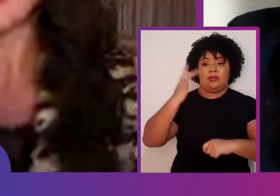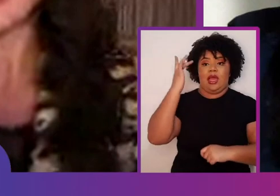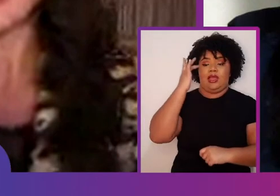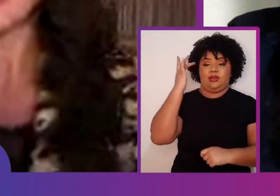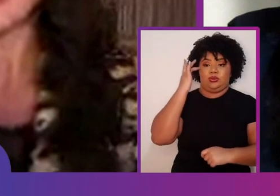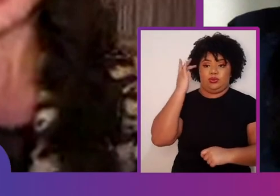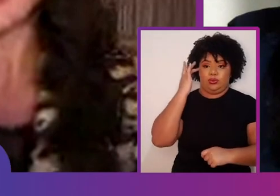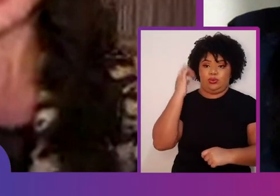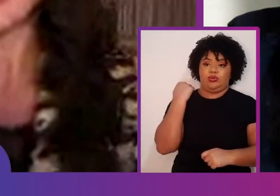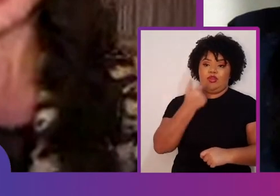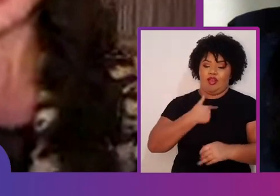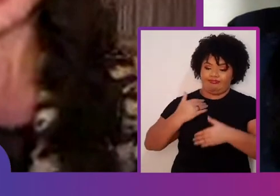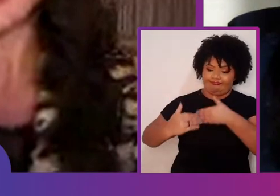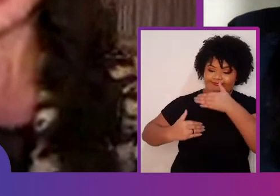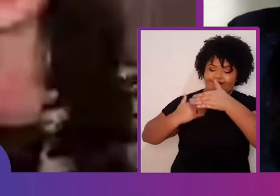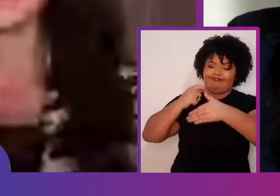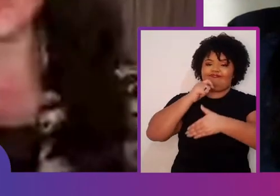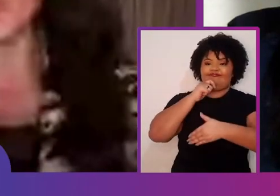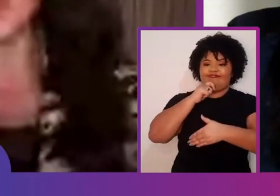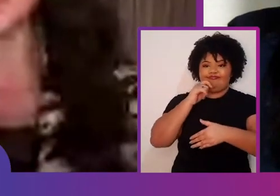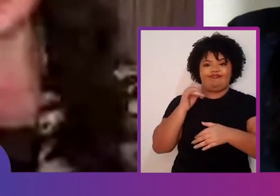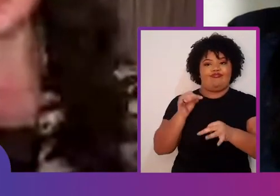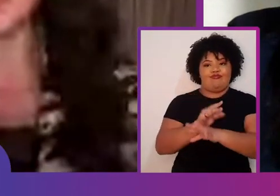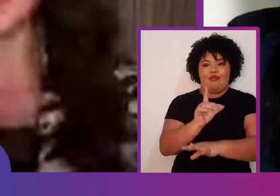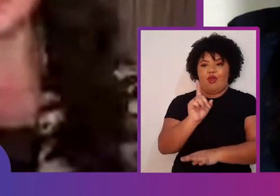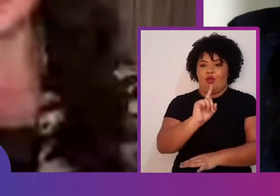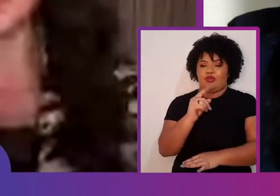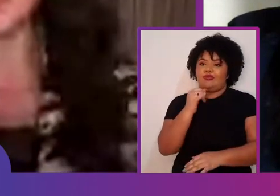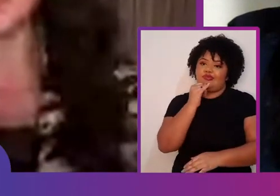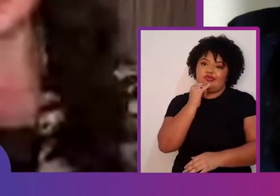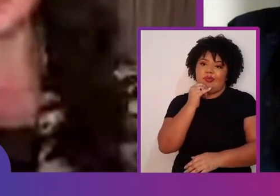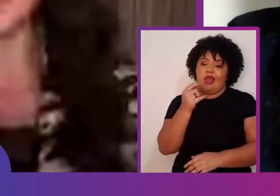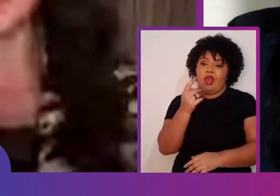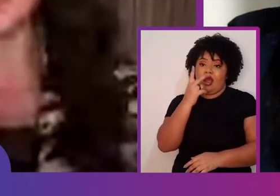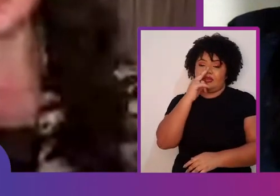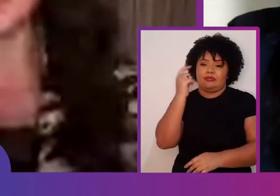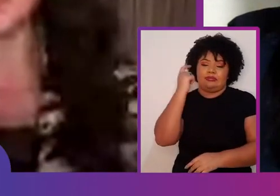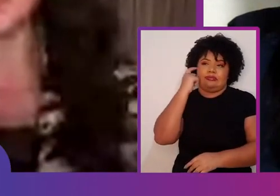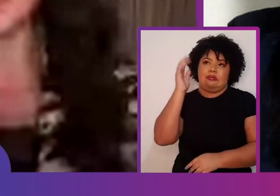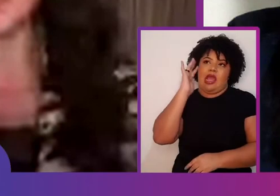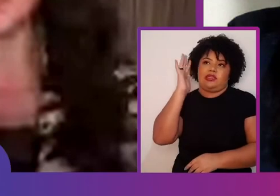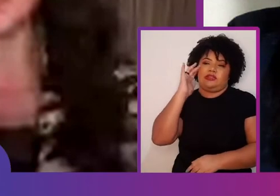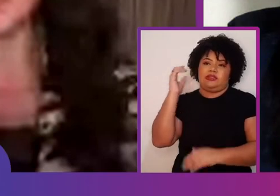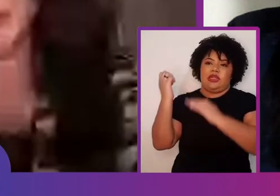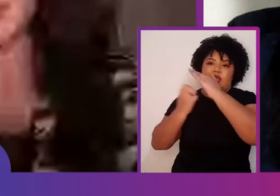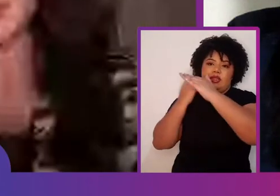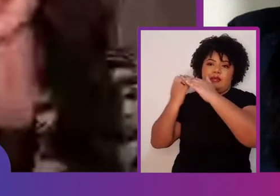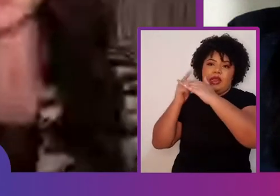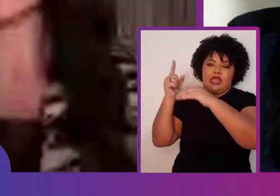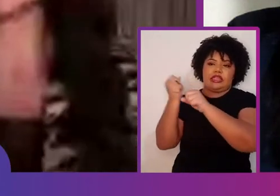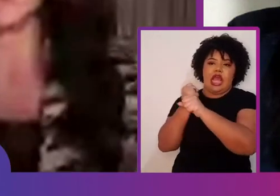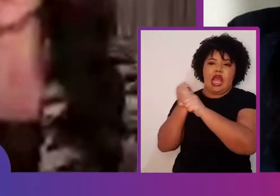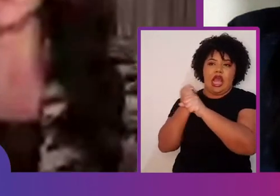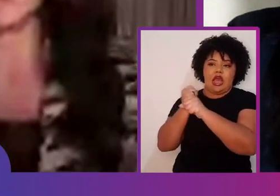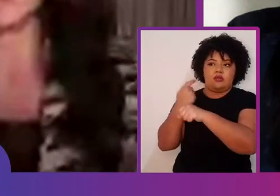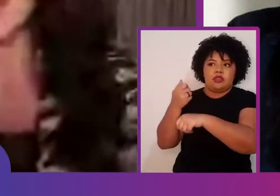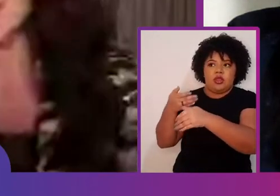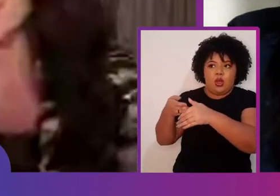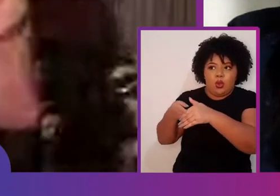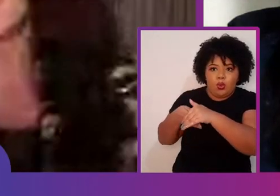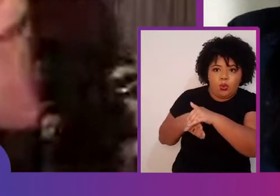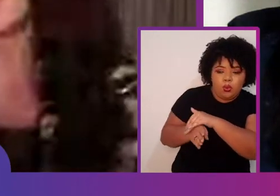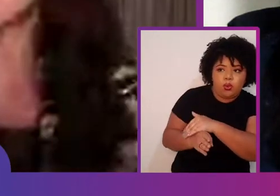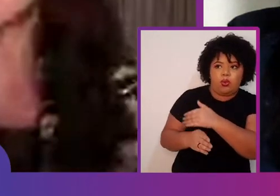está... um processo que levaria normalmente numa empresa alguns anos para acontecer, está sendo